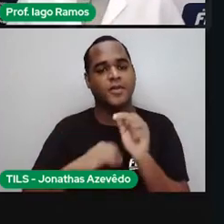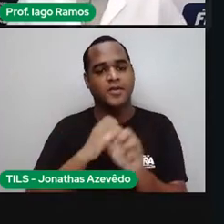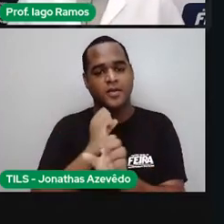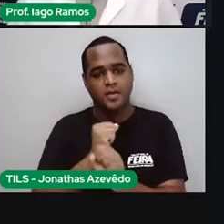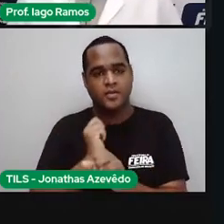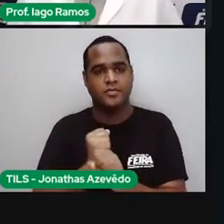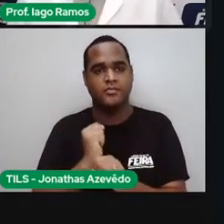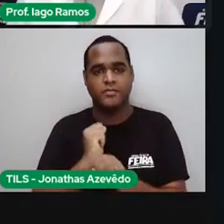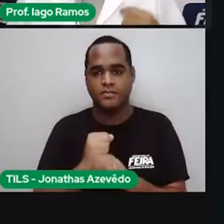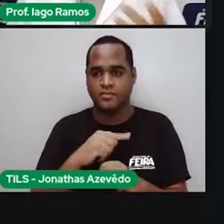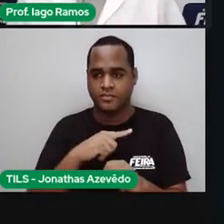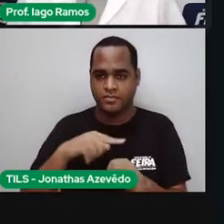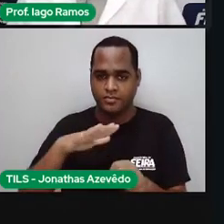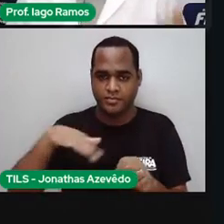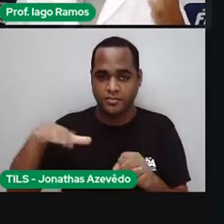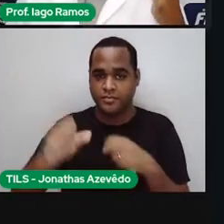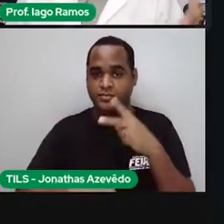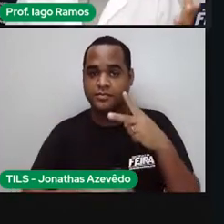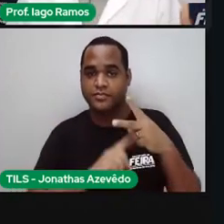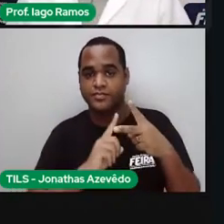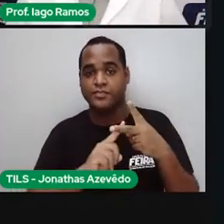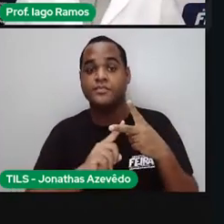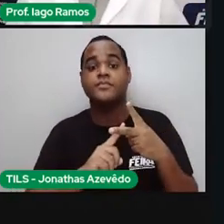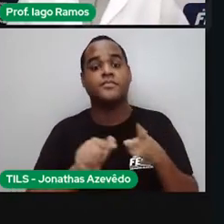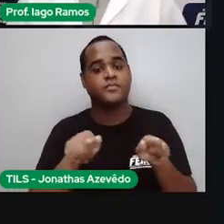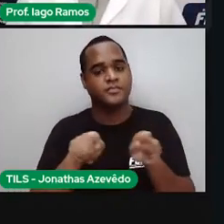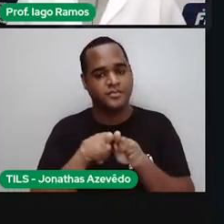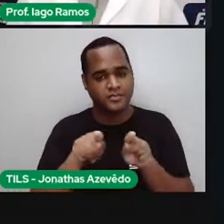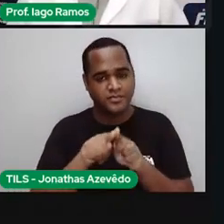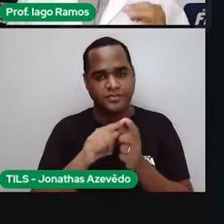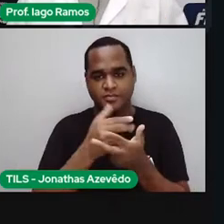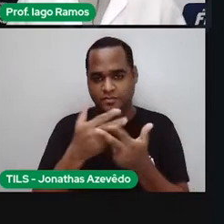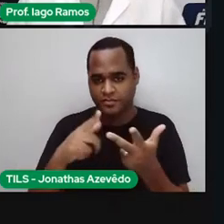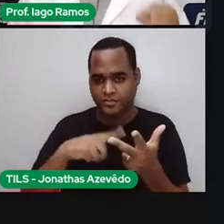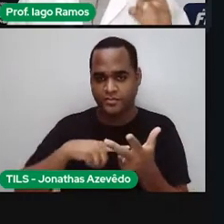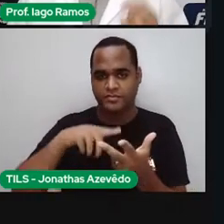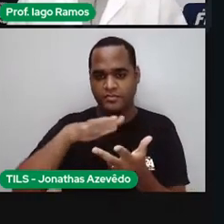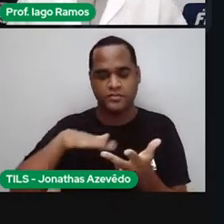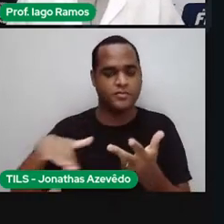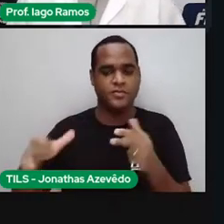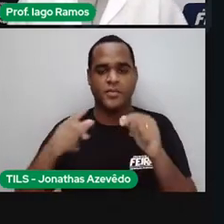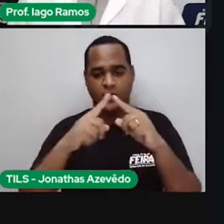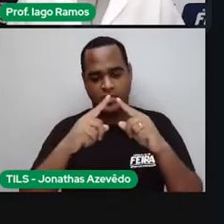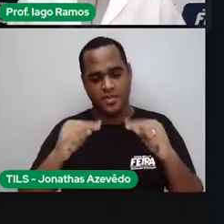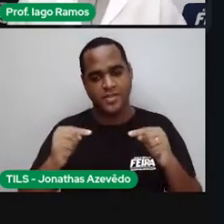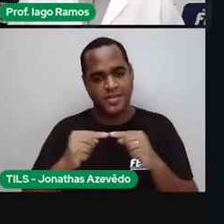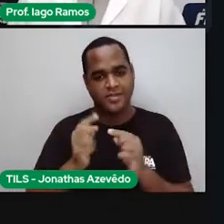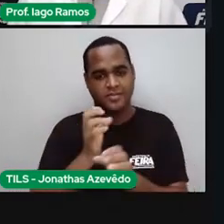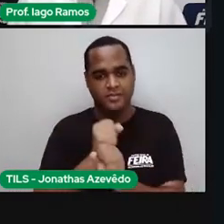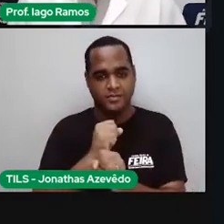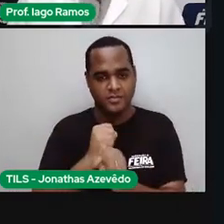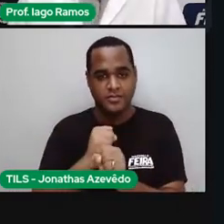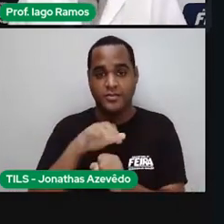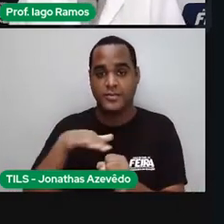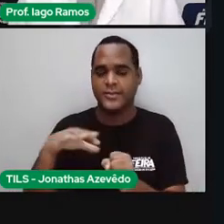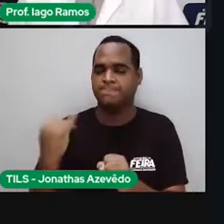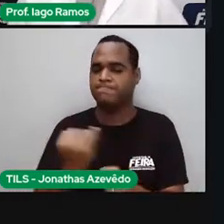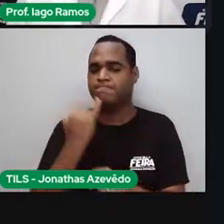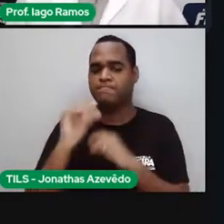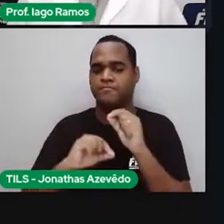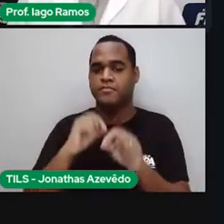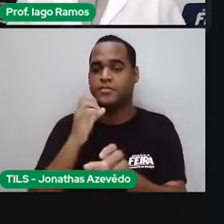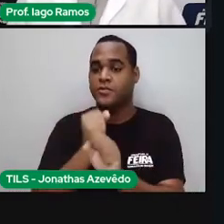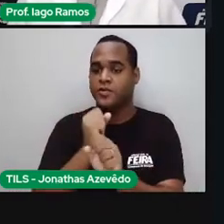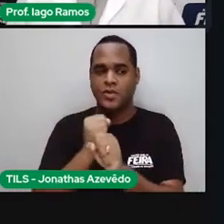calcular área de triângulo e também O importante foi determinar a expressão do cálculo de